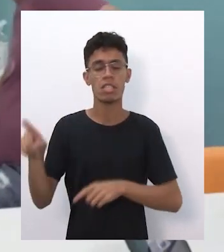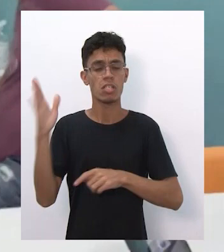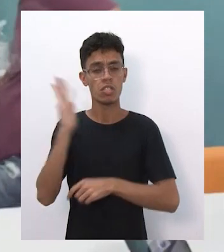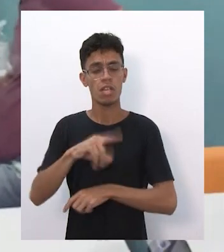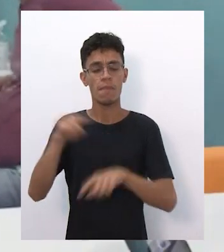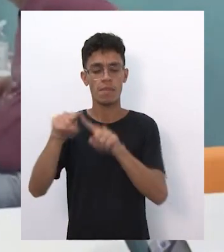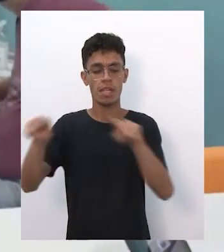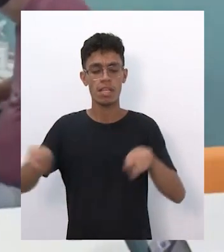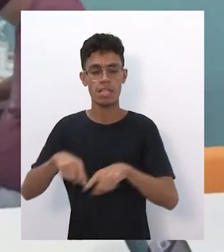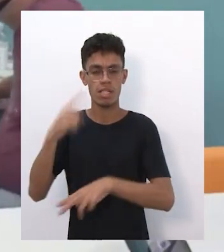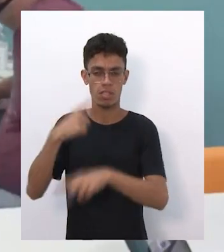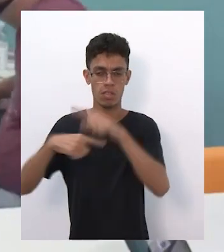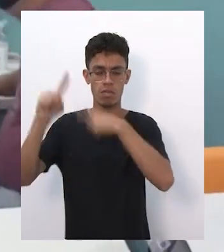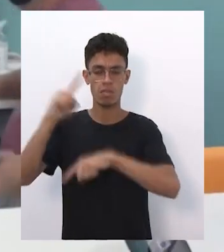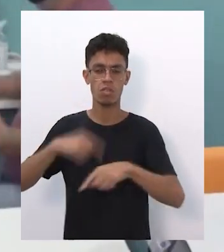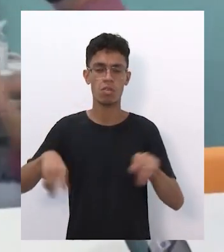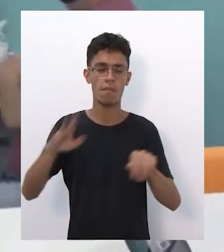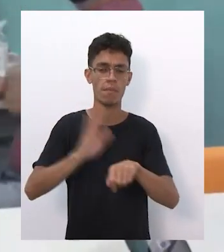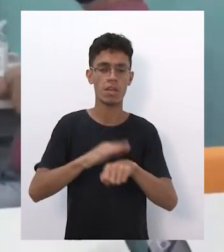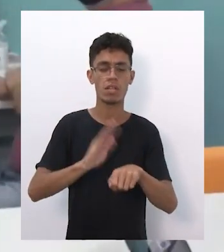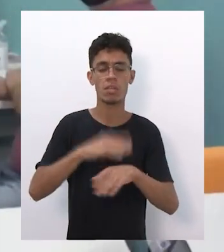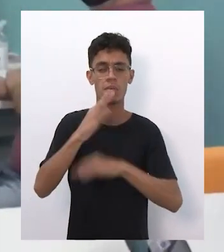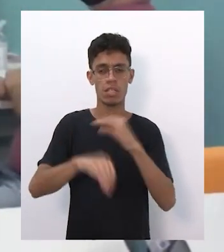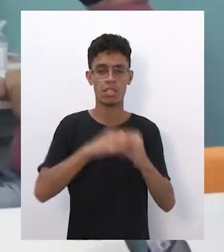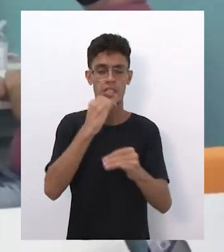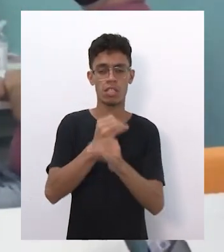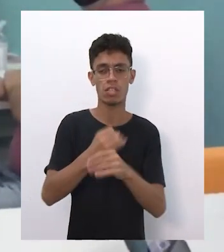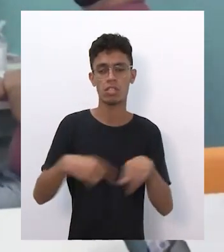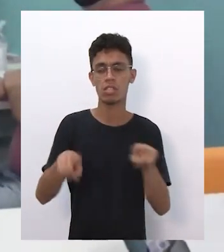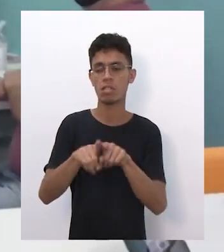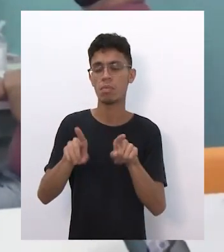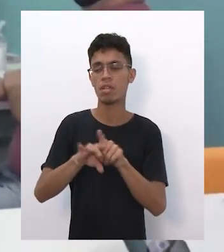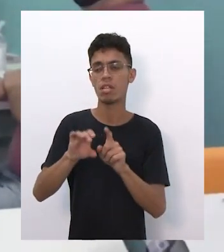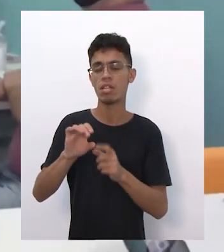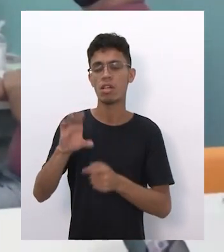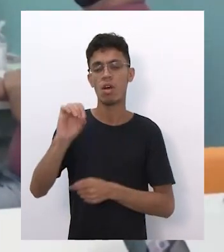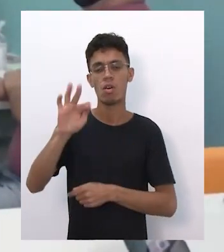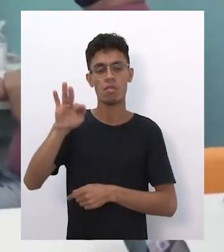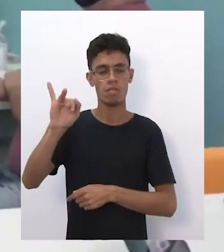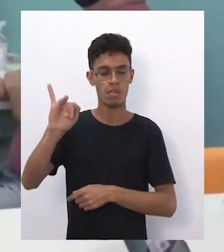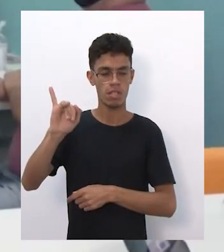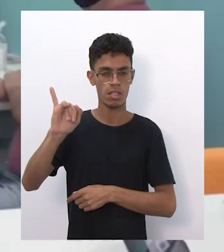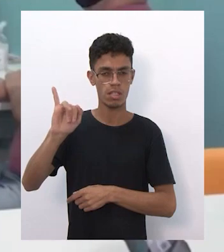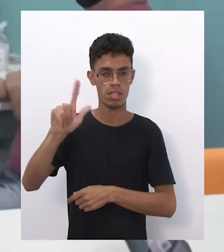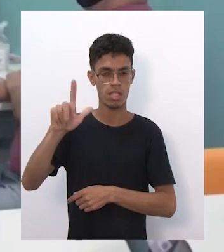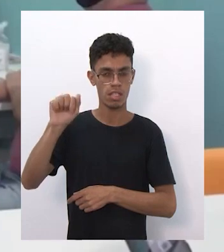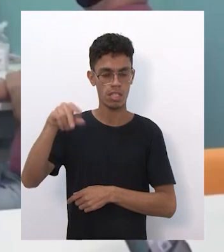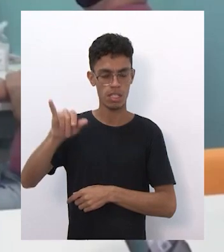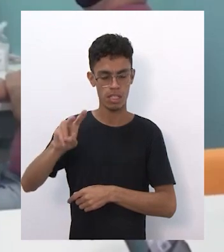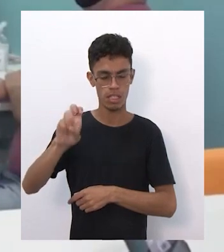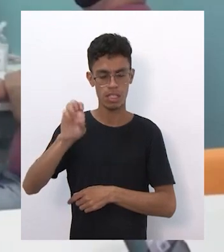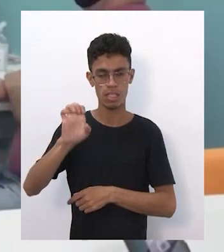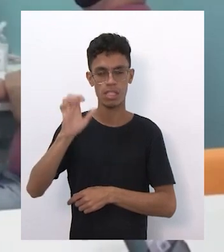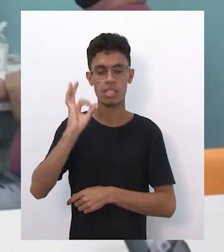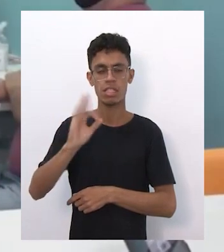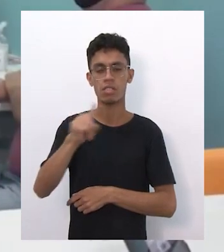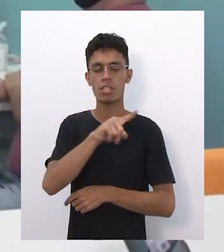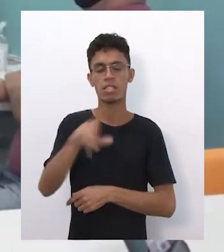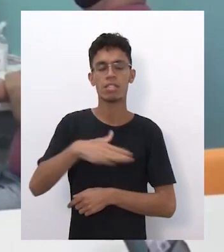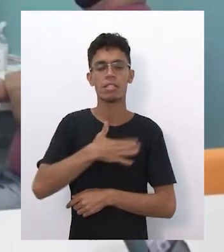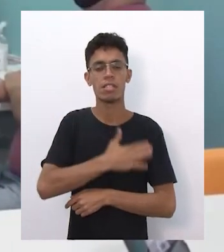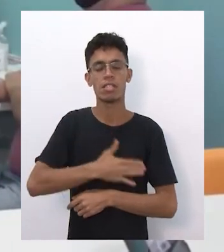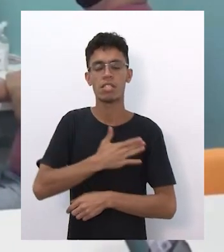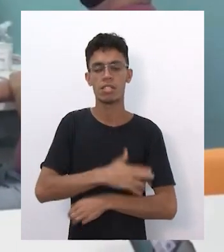aula. Tá? Isso pode ser feito tanto por meio digital, quanto offline também, certo? Espero que vocês tenham gostado,